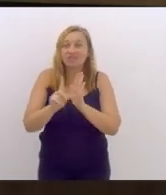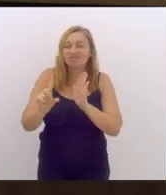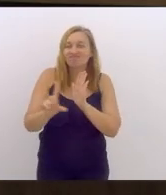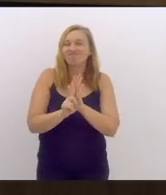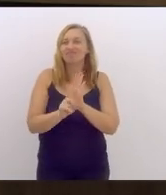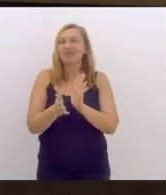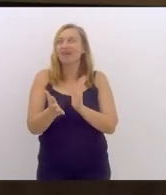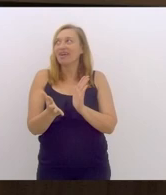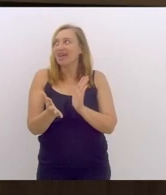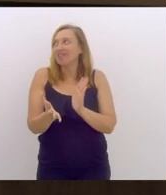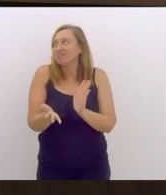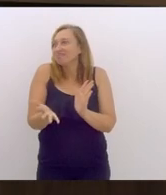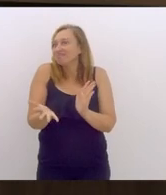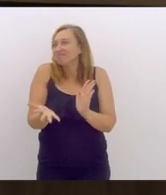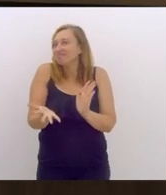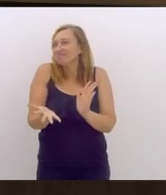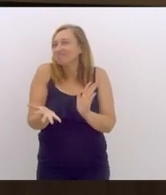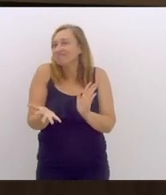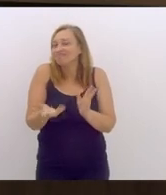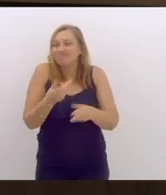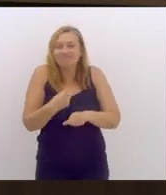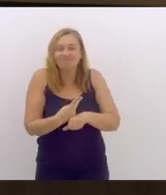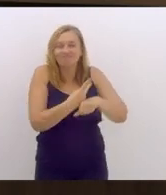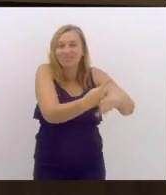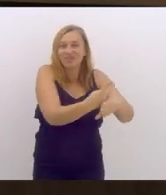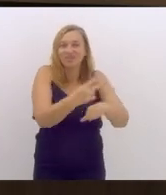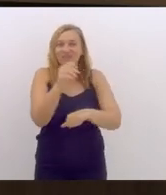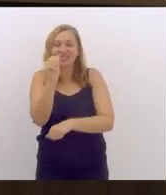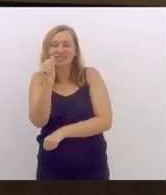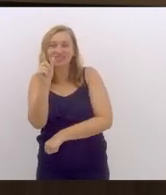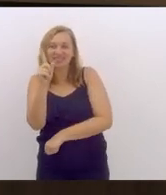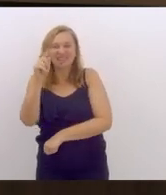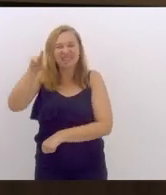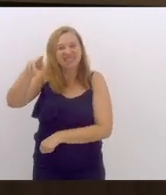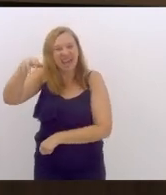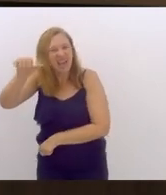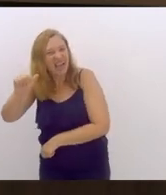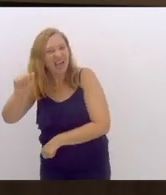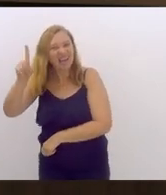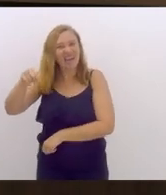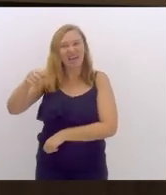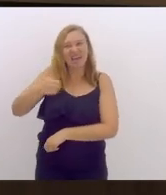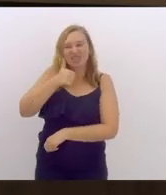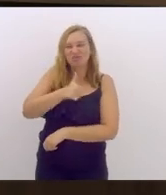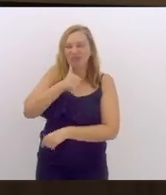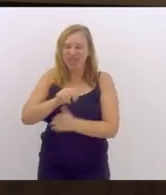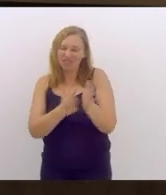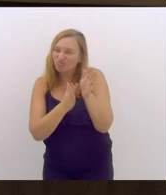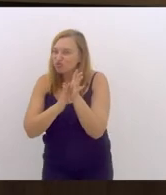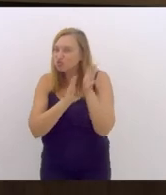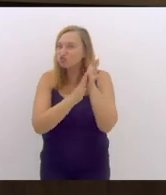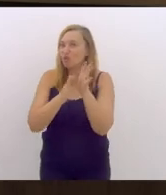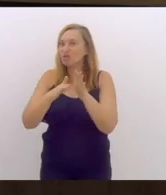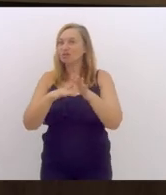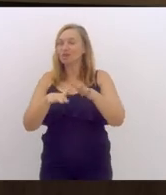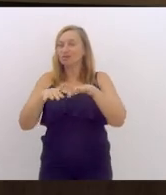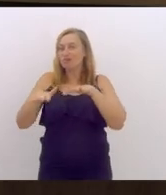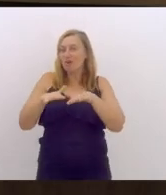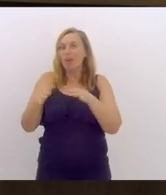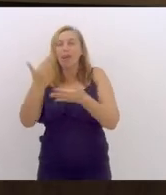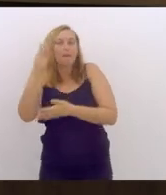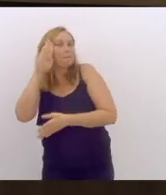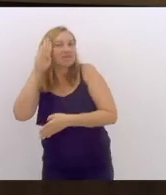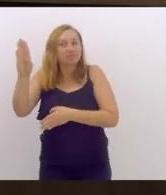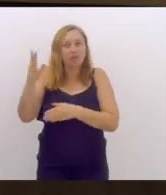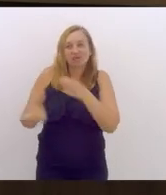é dar o prêmio Dandara as mulheres sambistas o movimento fundamental